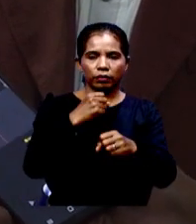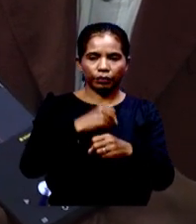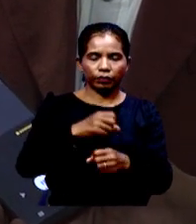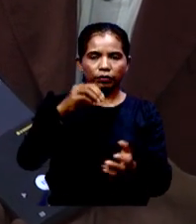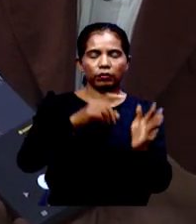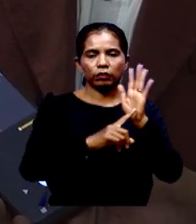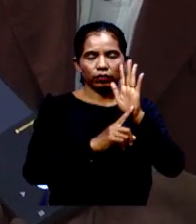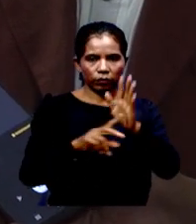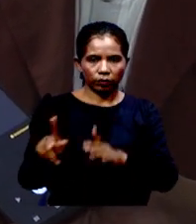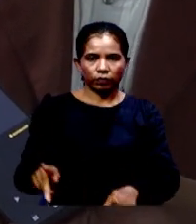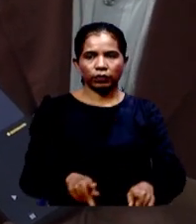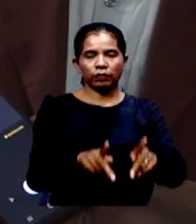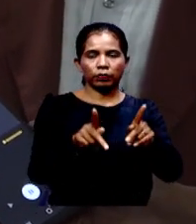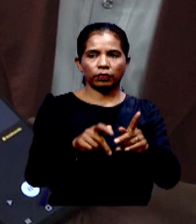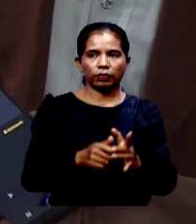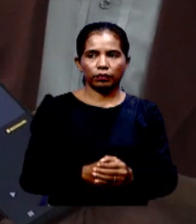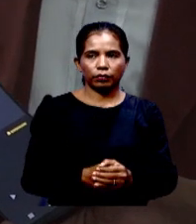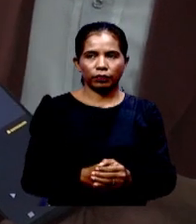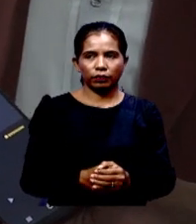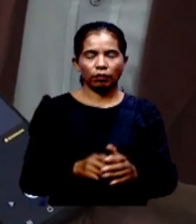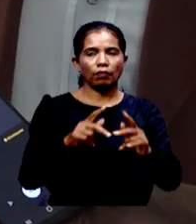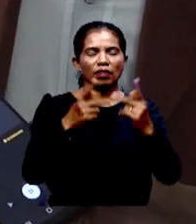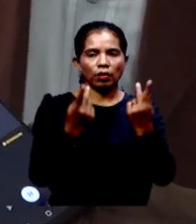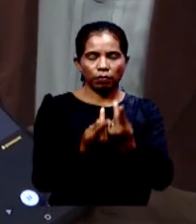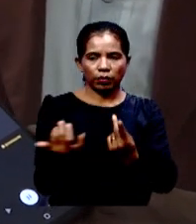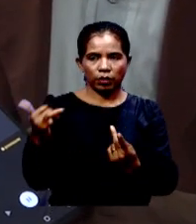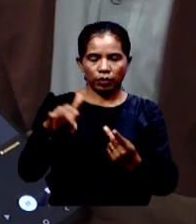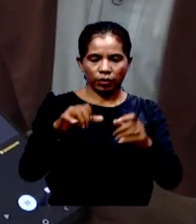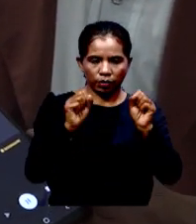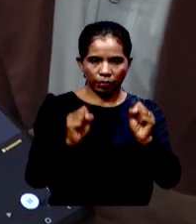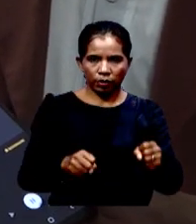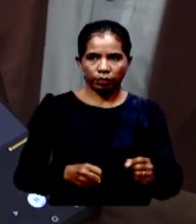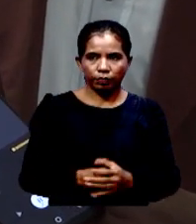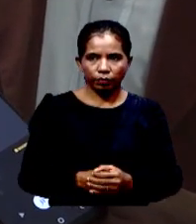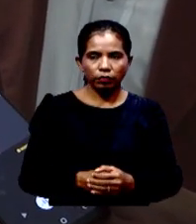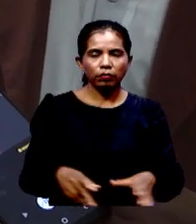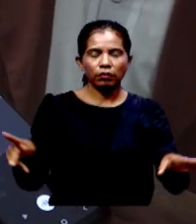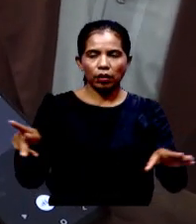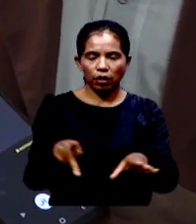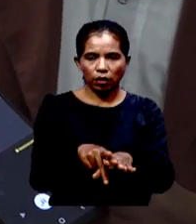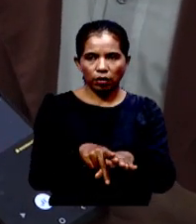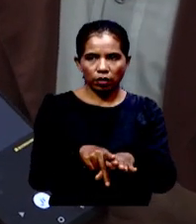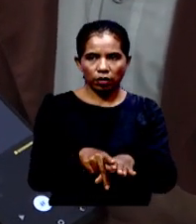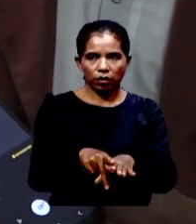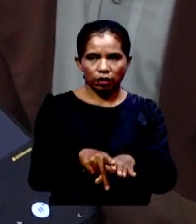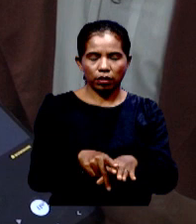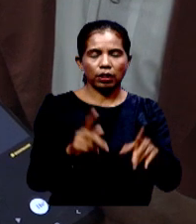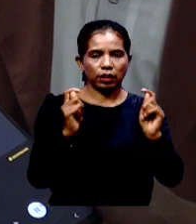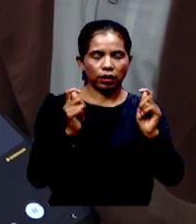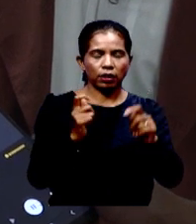público atu companhia sira bele participa e atender